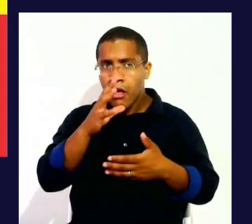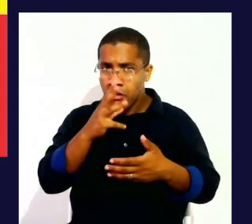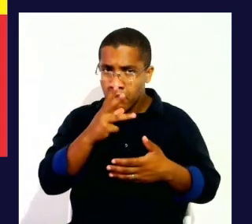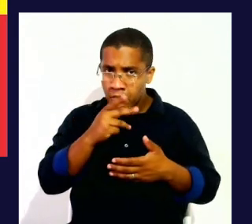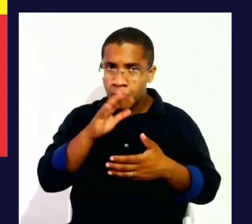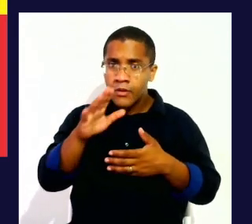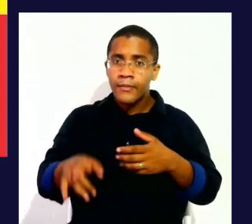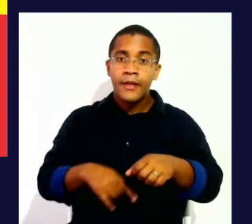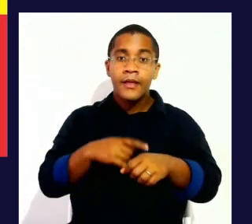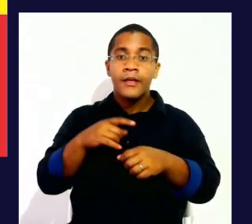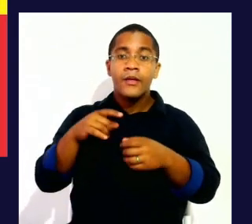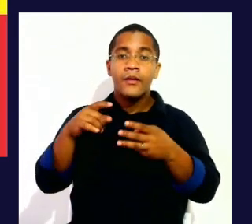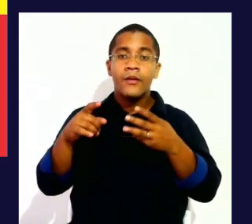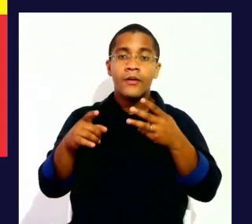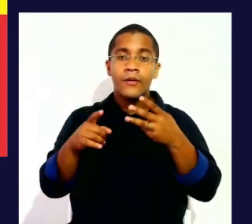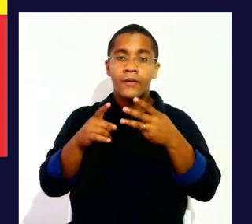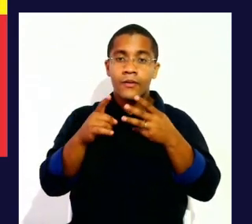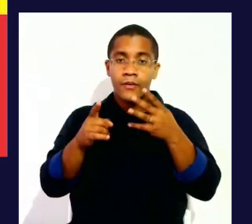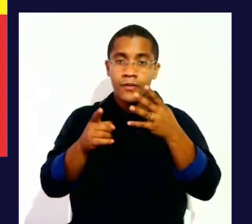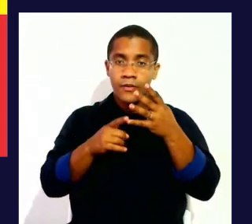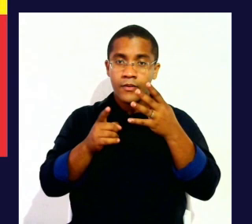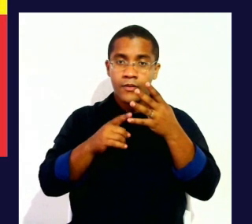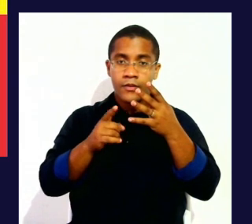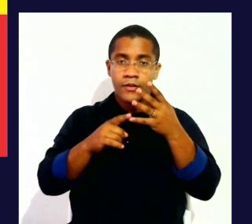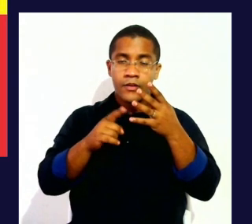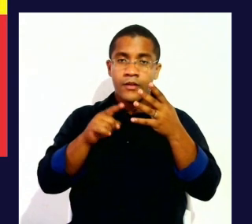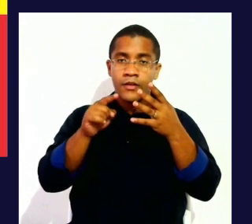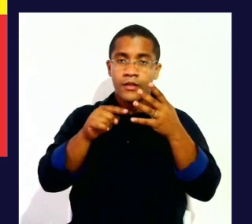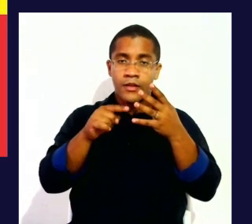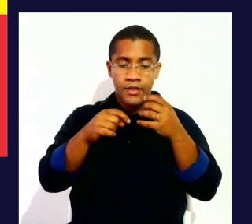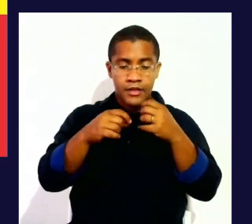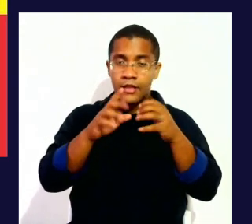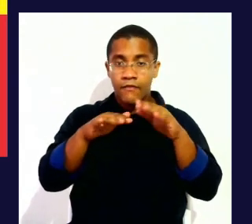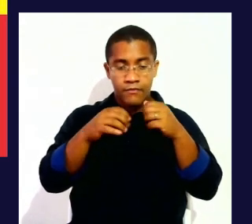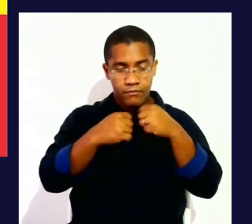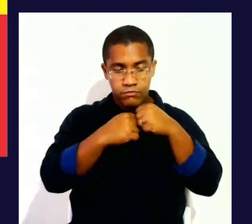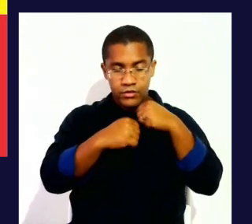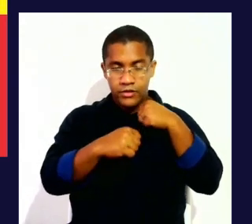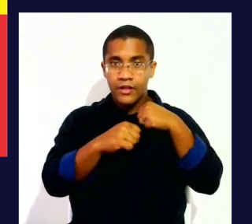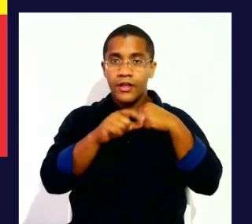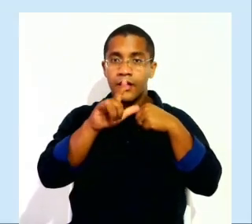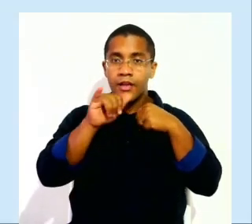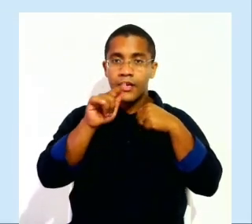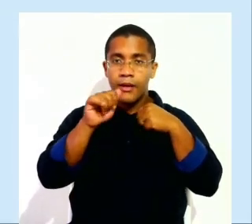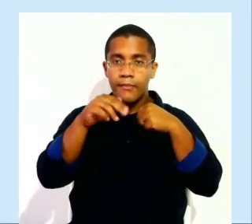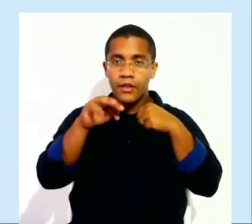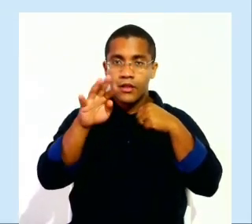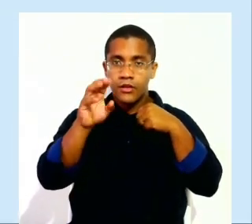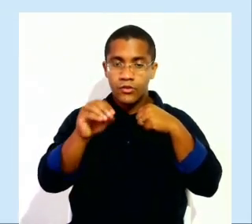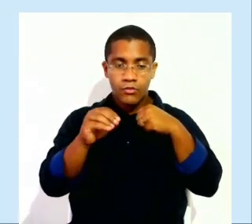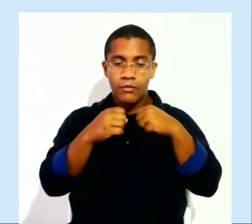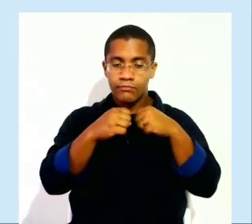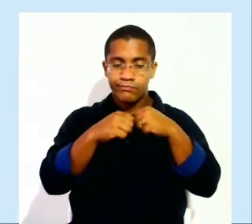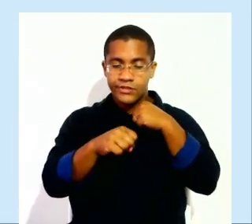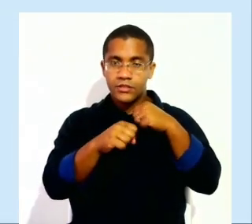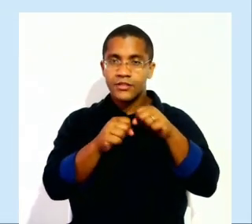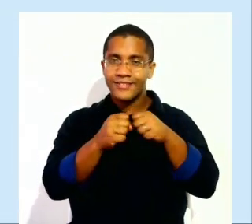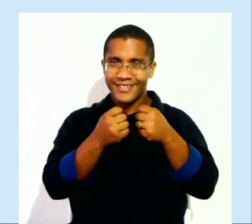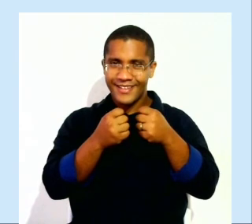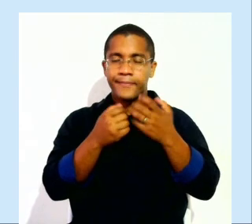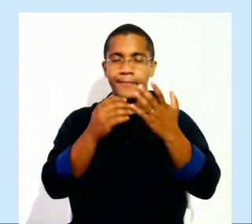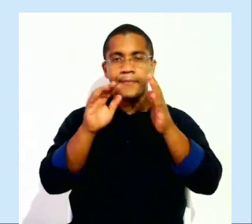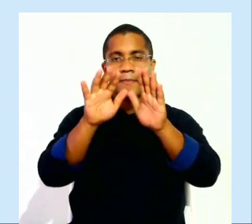a instabilidade articular quando há uma rotura do ligamento. Eu estou falando para vocês sobre